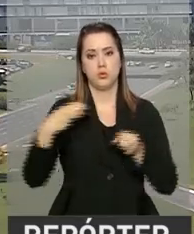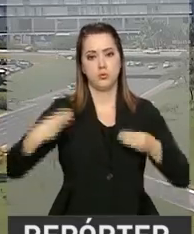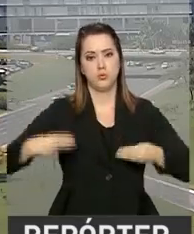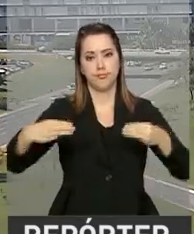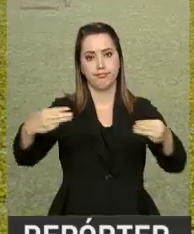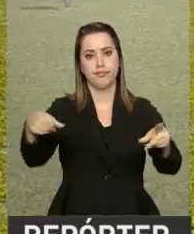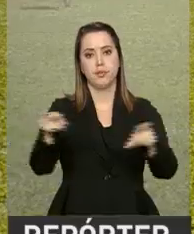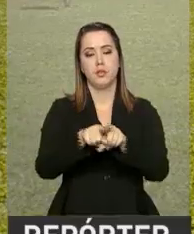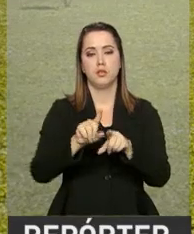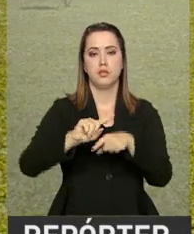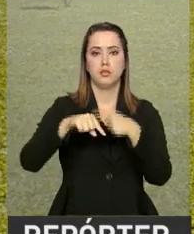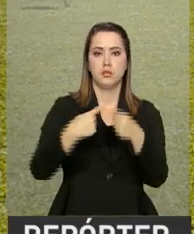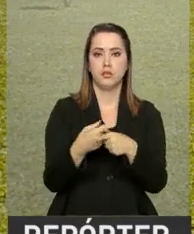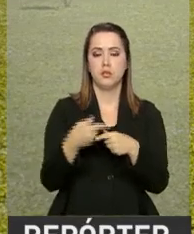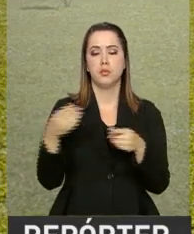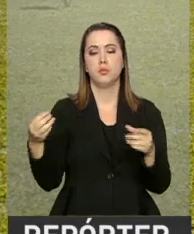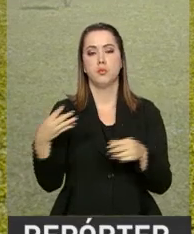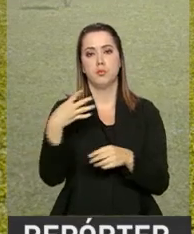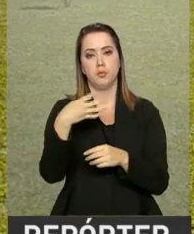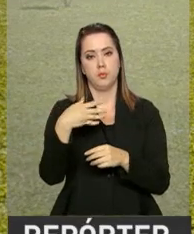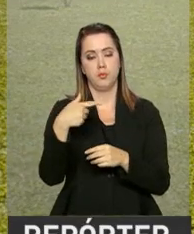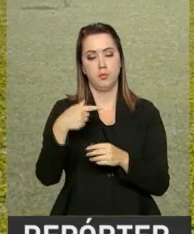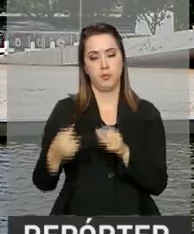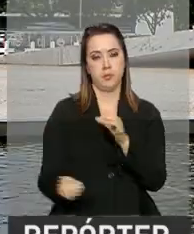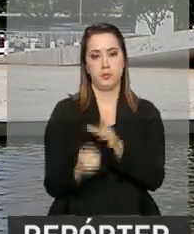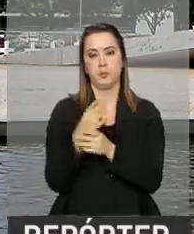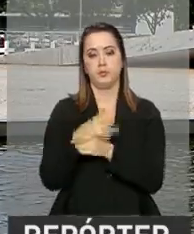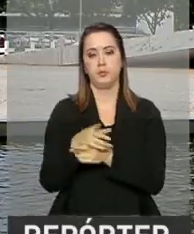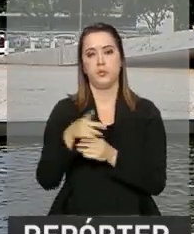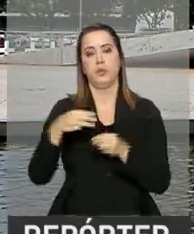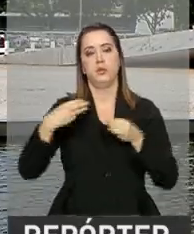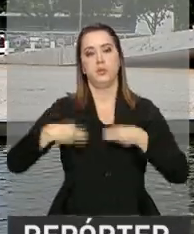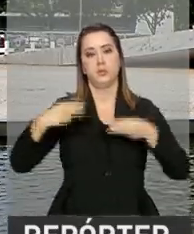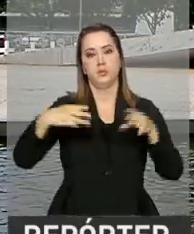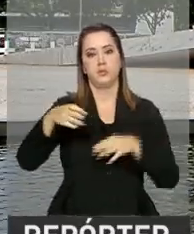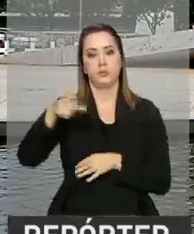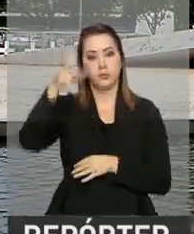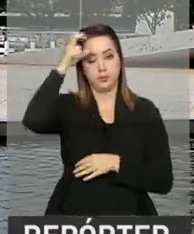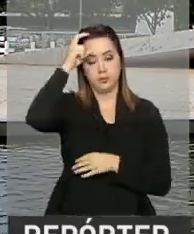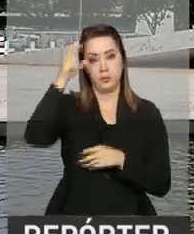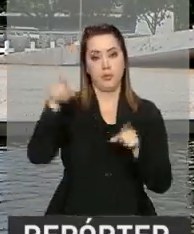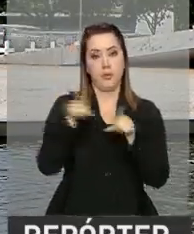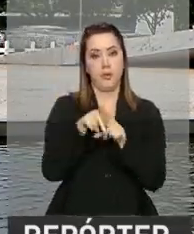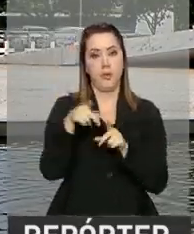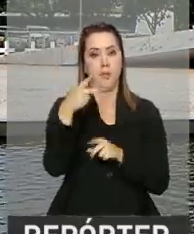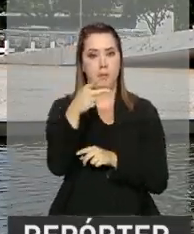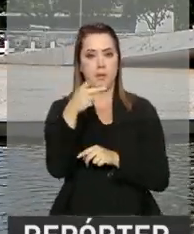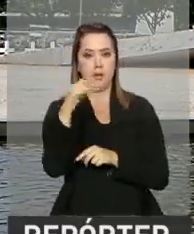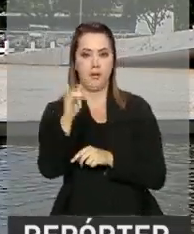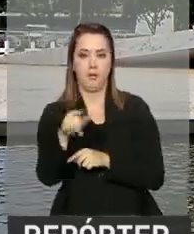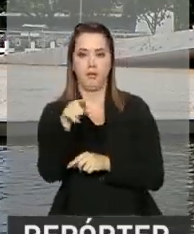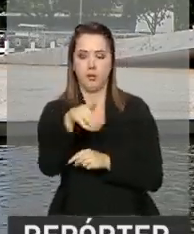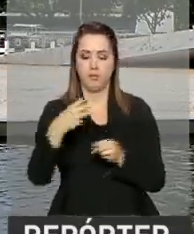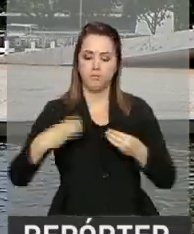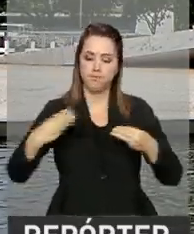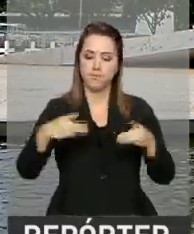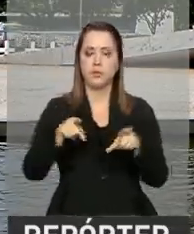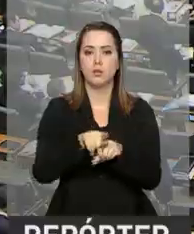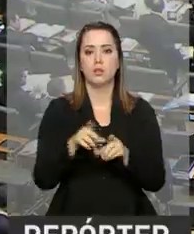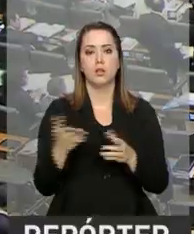depois o ministério da cultura esta medida e a que trata do PPI seguem agora para sanção